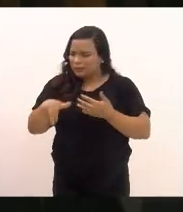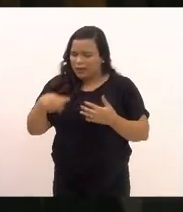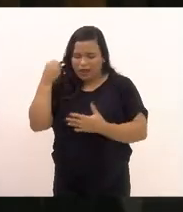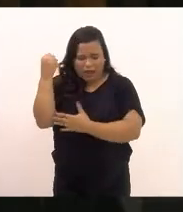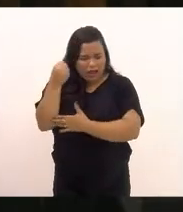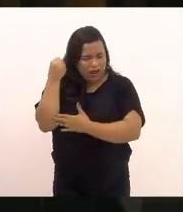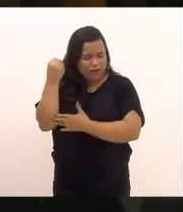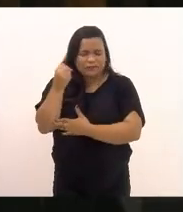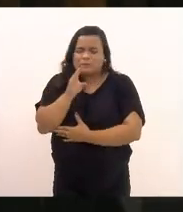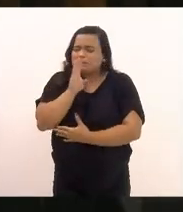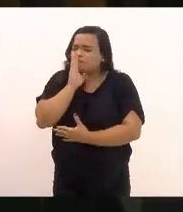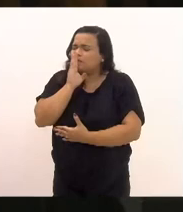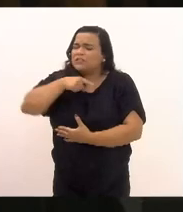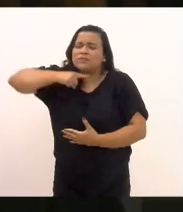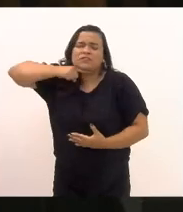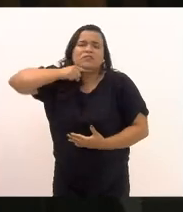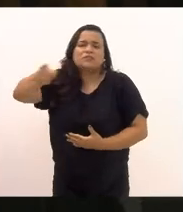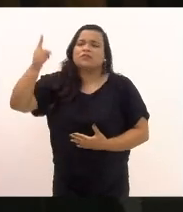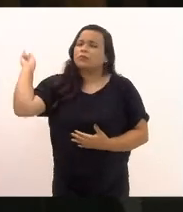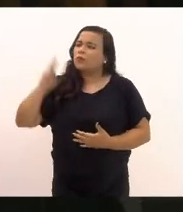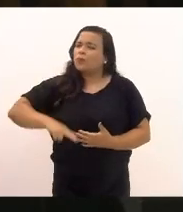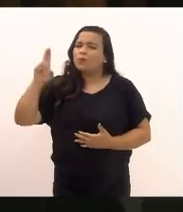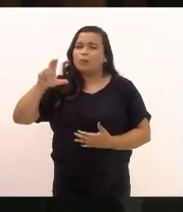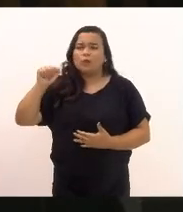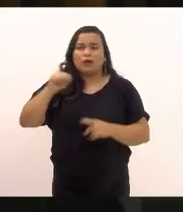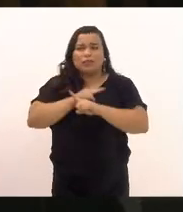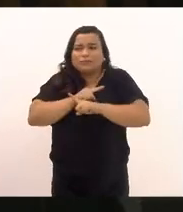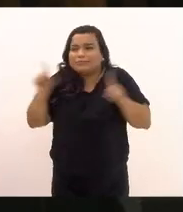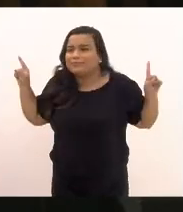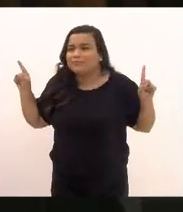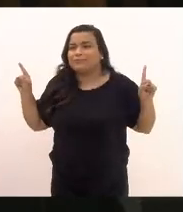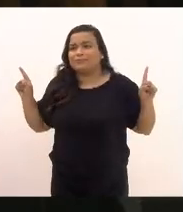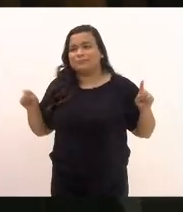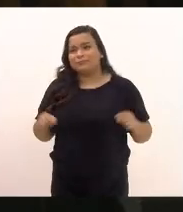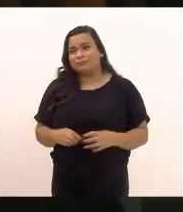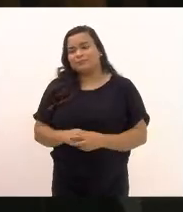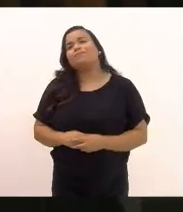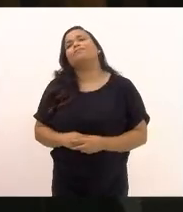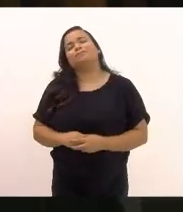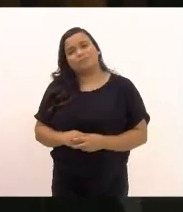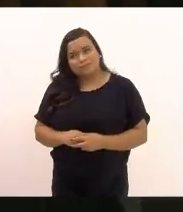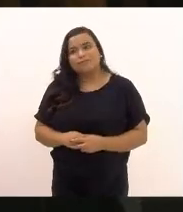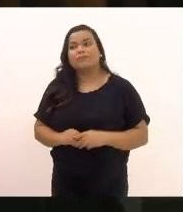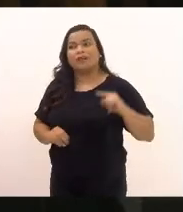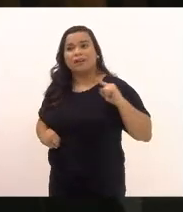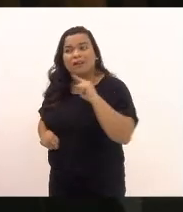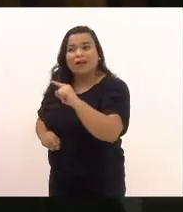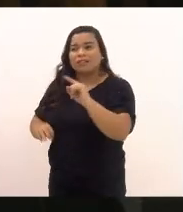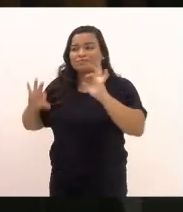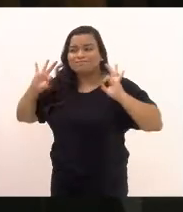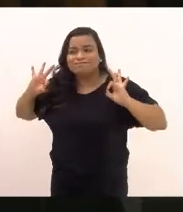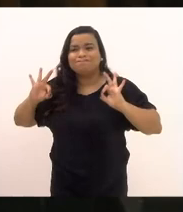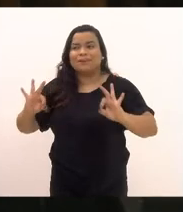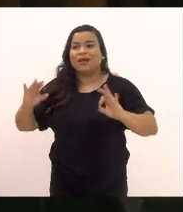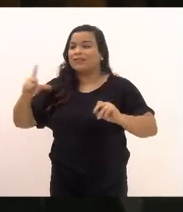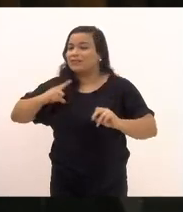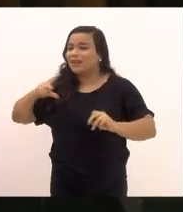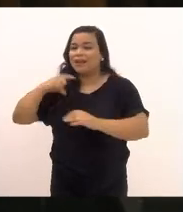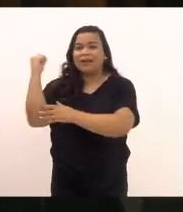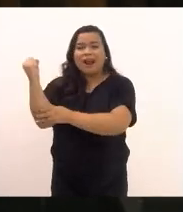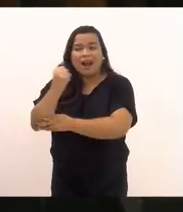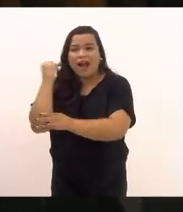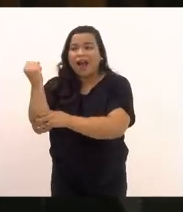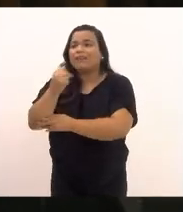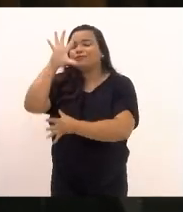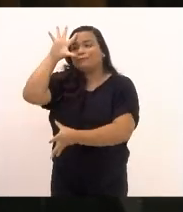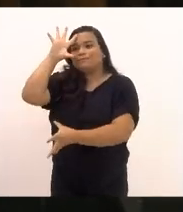calado? Jamais. Nunca. Ali, com certeza, tem graves